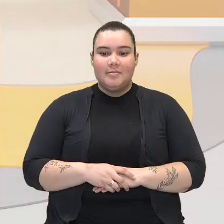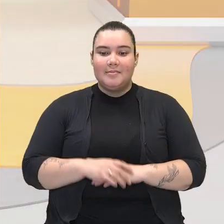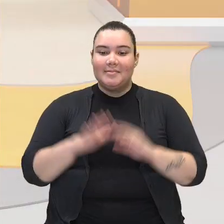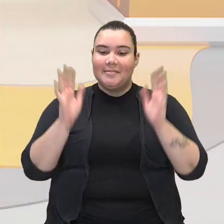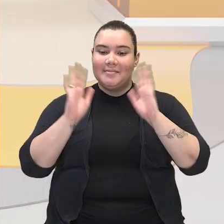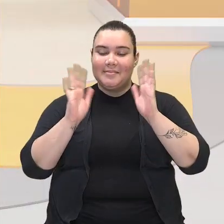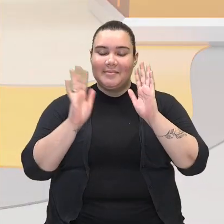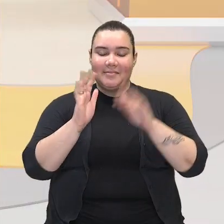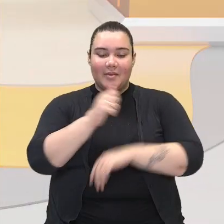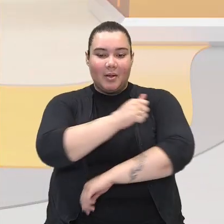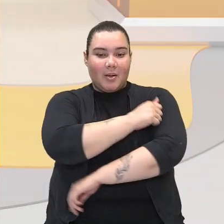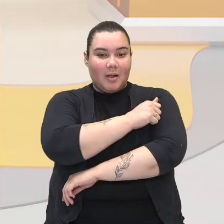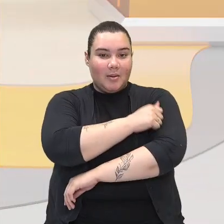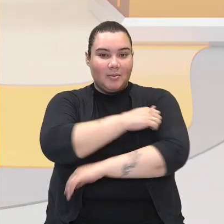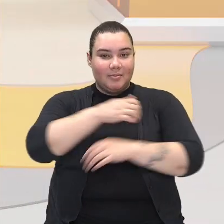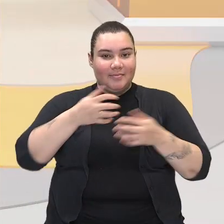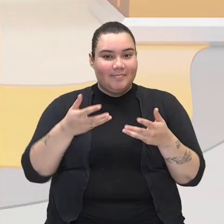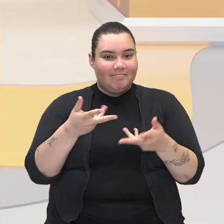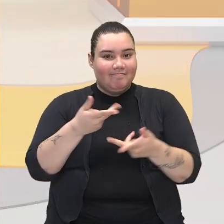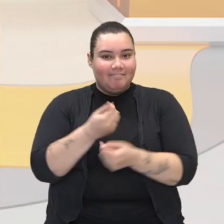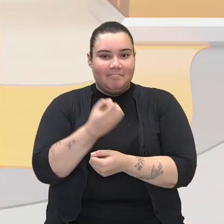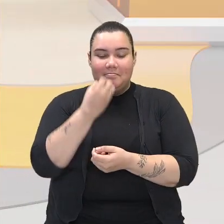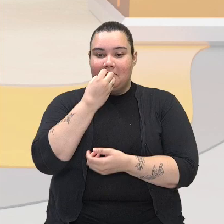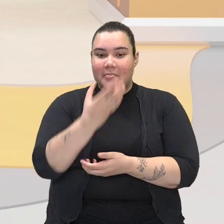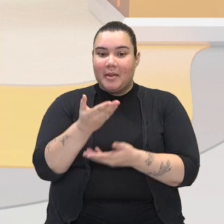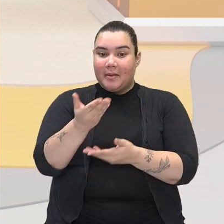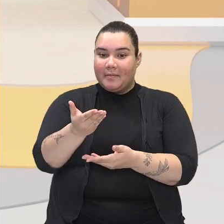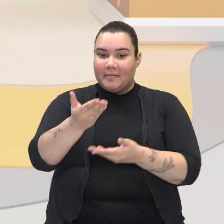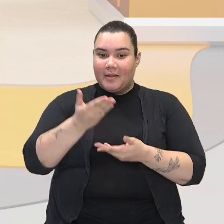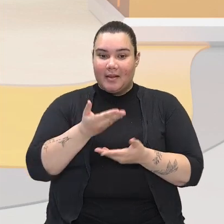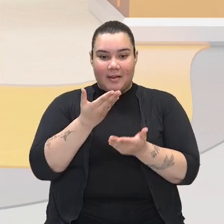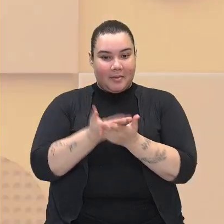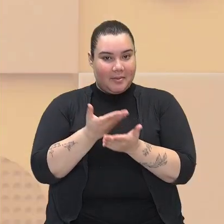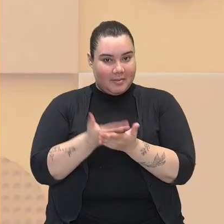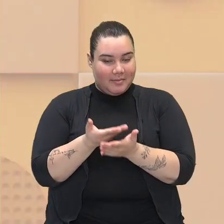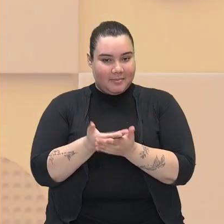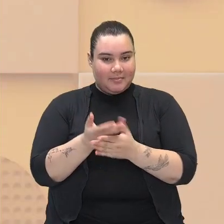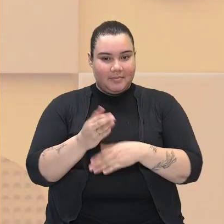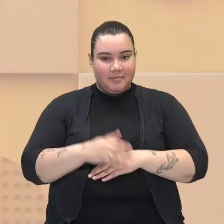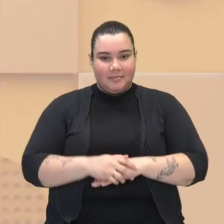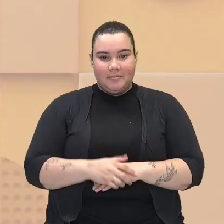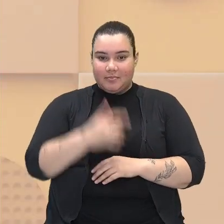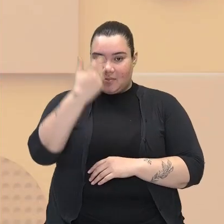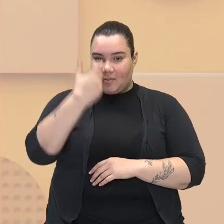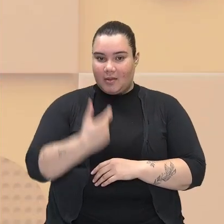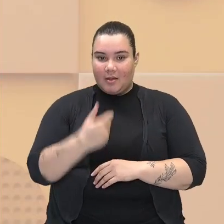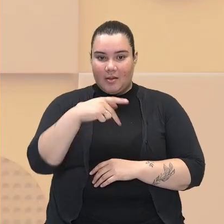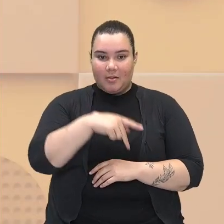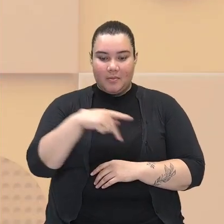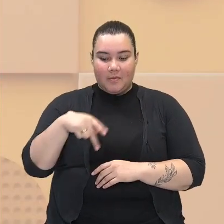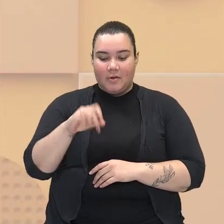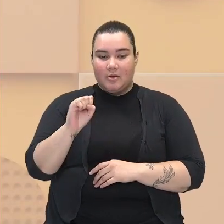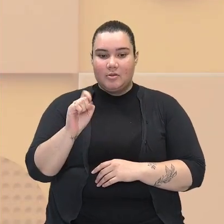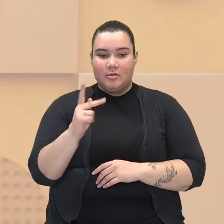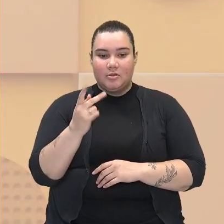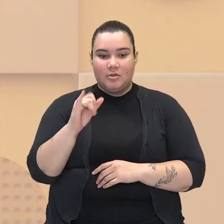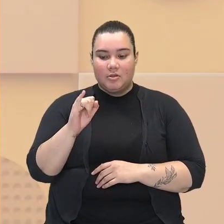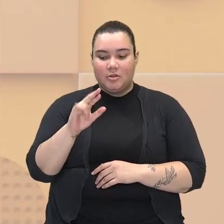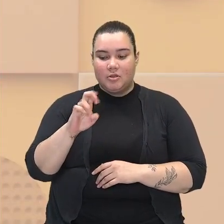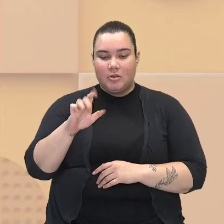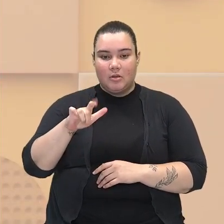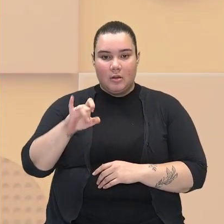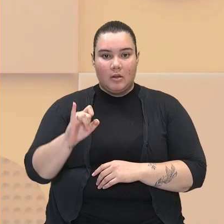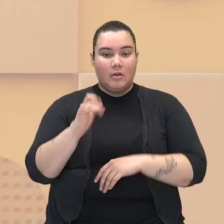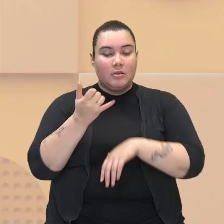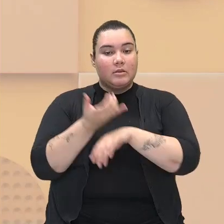queridos estudantes do 7º ano, sejam muito bem-vindos a mais uma aula. Eu sou a professora Shirley Botelho, do componente